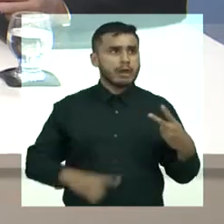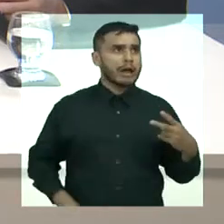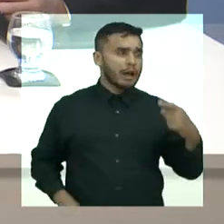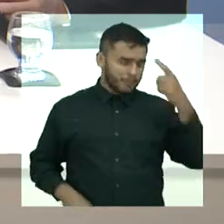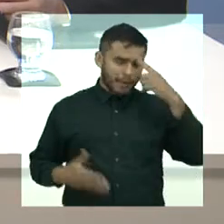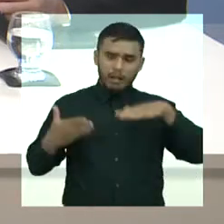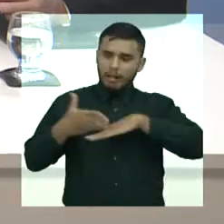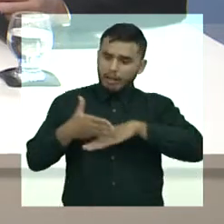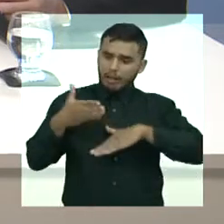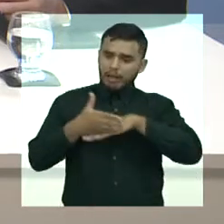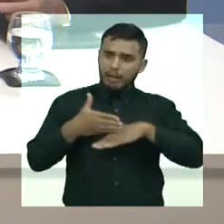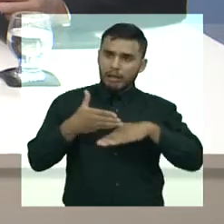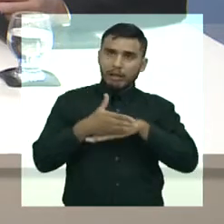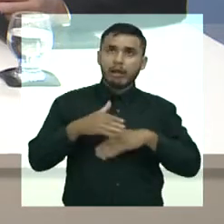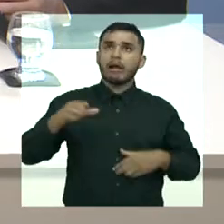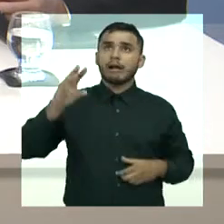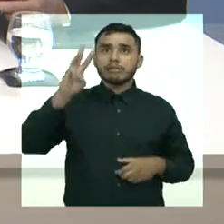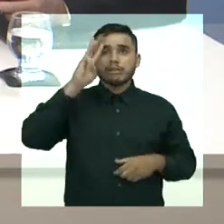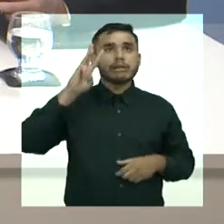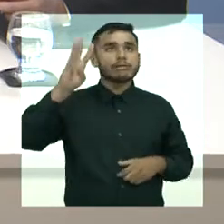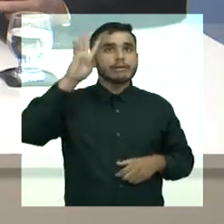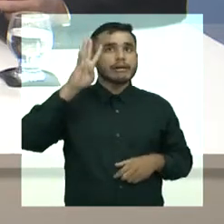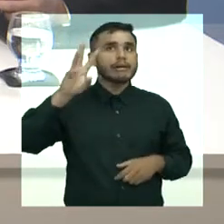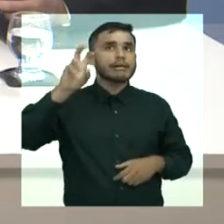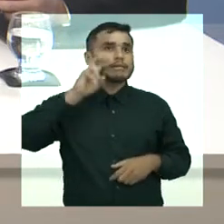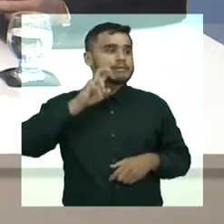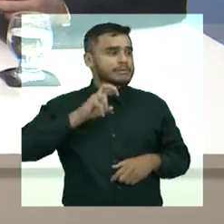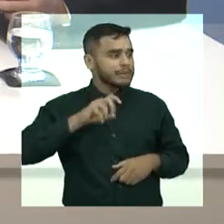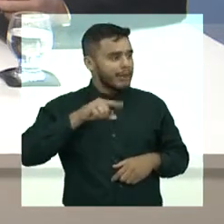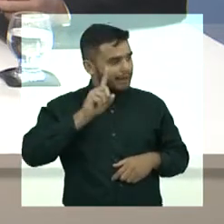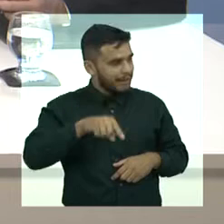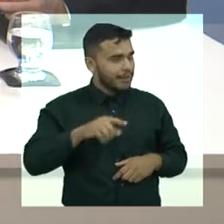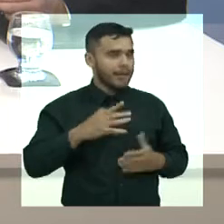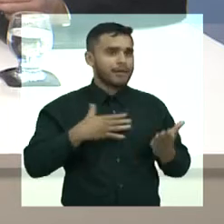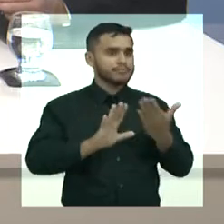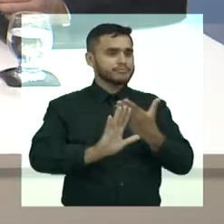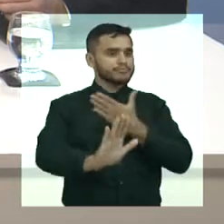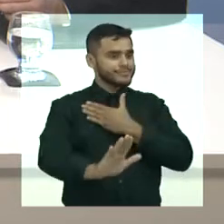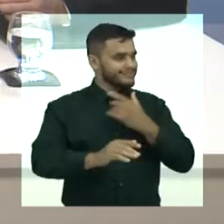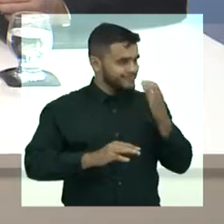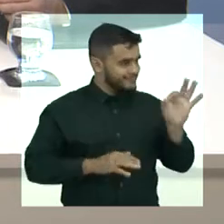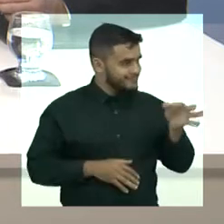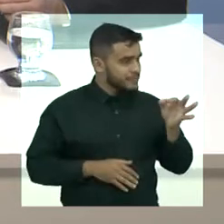Só, na verdade, do plenário, né? Das votações, porque os políticos, os